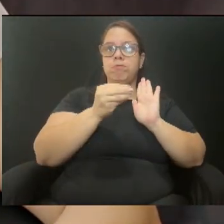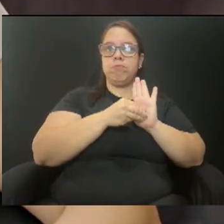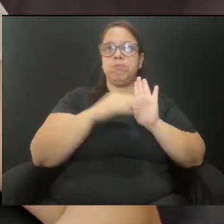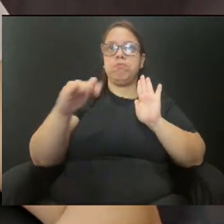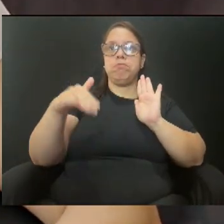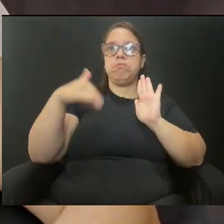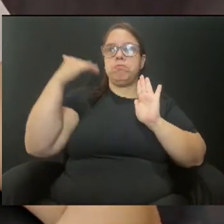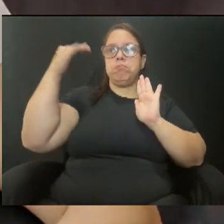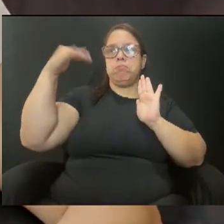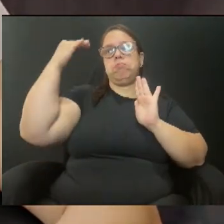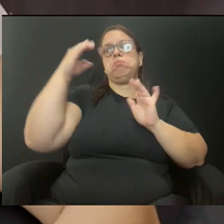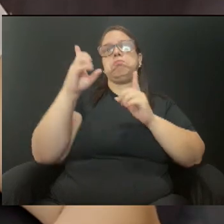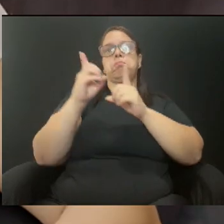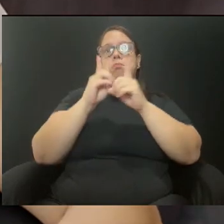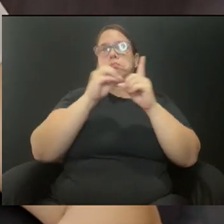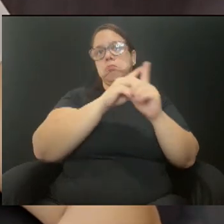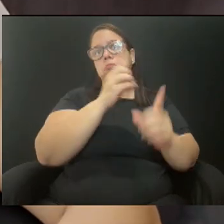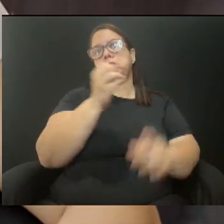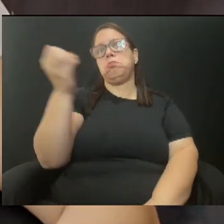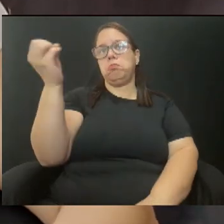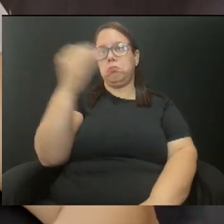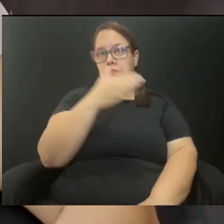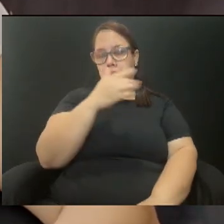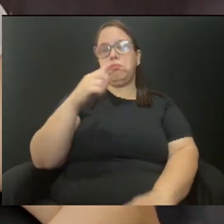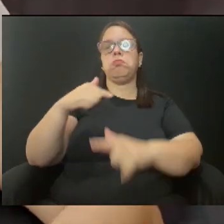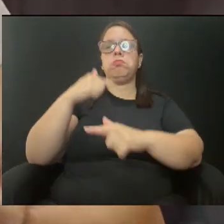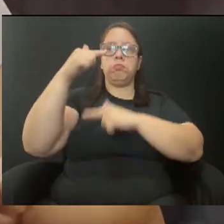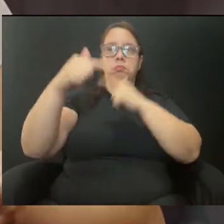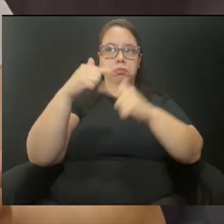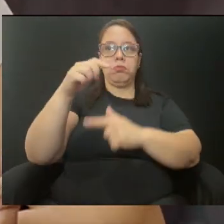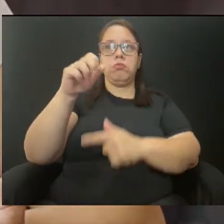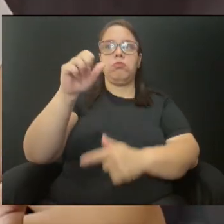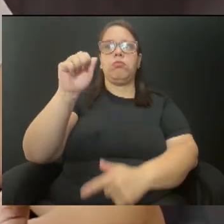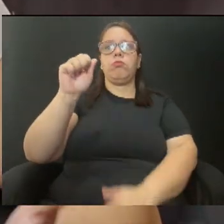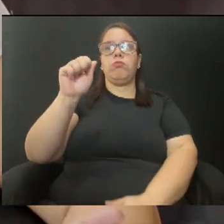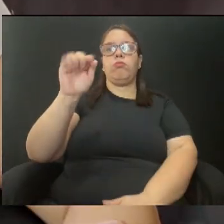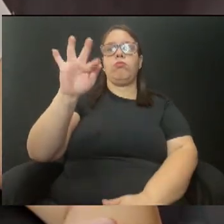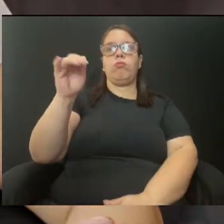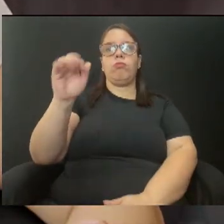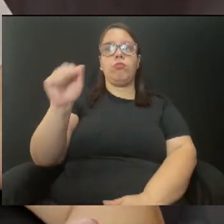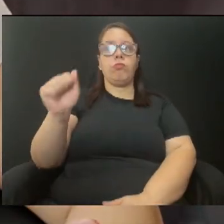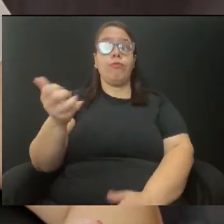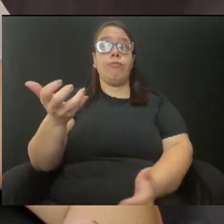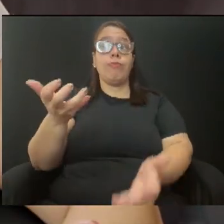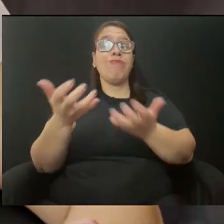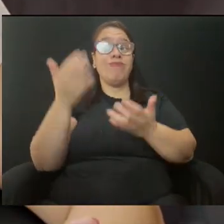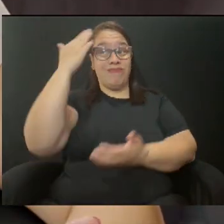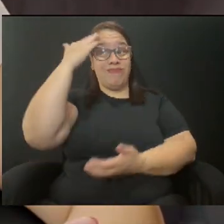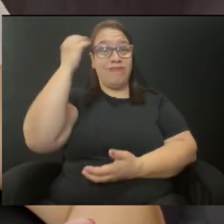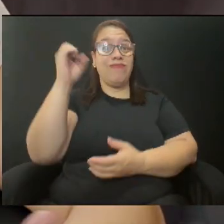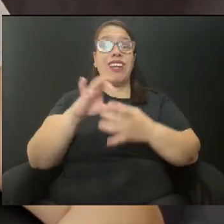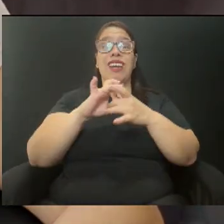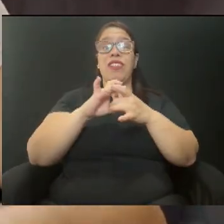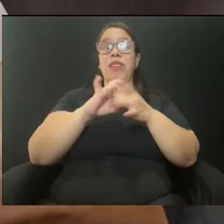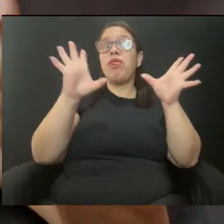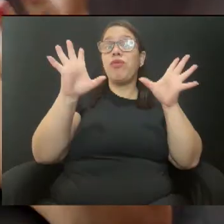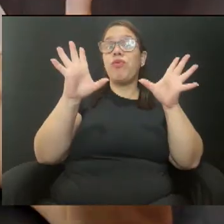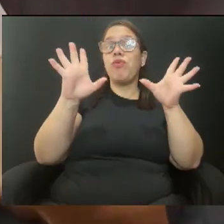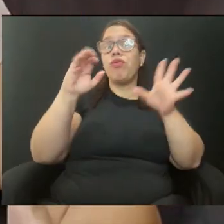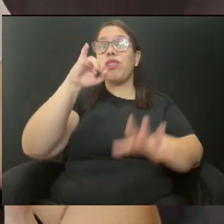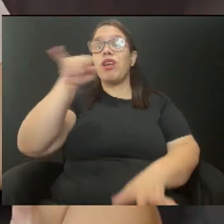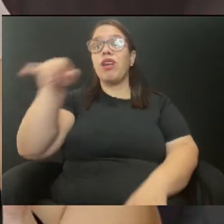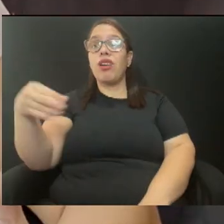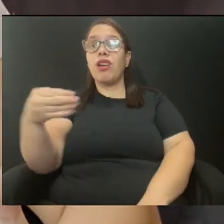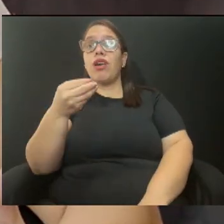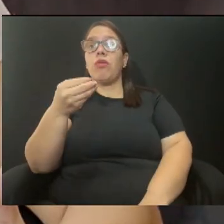nova geração, né, a geração Z e a Alfa, que a gente sabe que quer uma liberdade, né, quer aproveitar o seu dia,